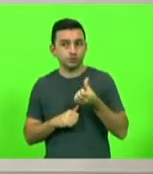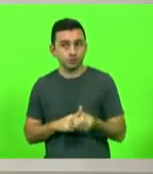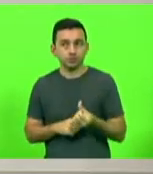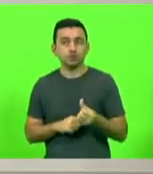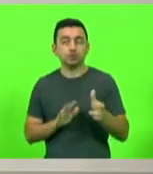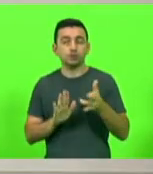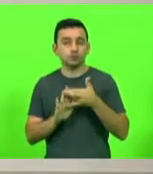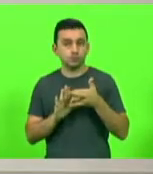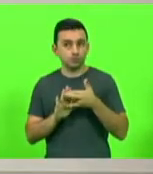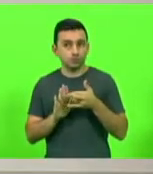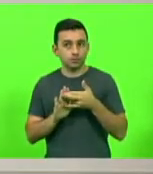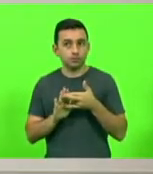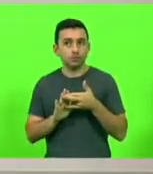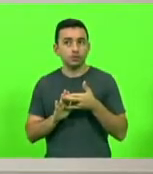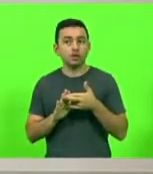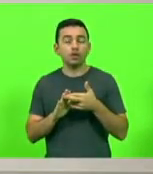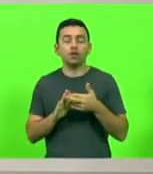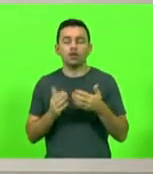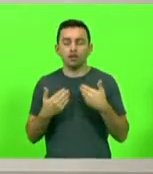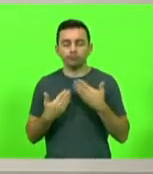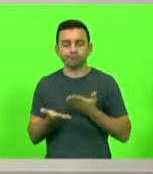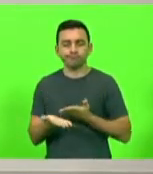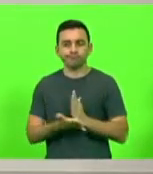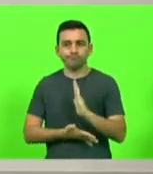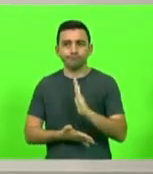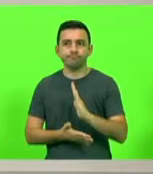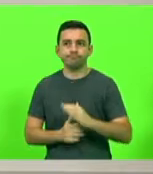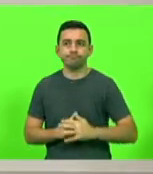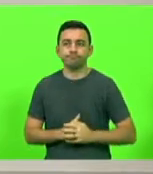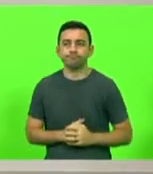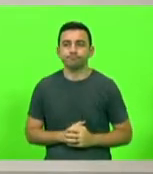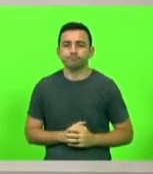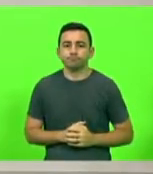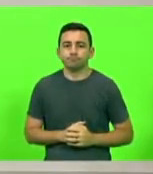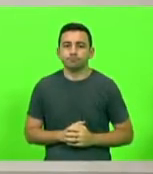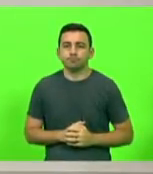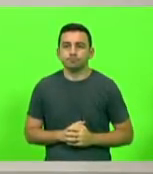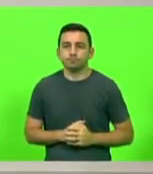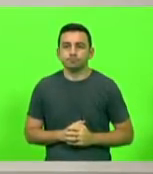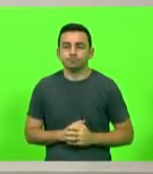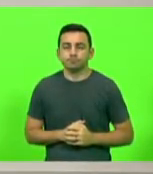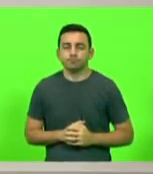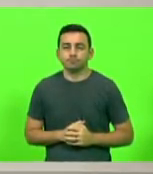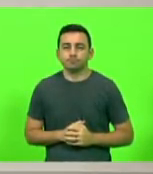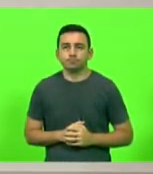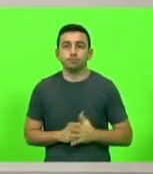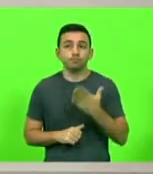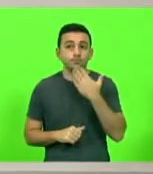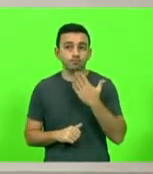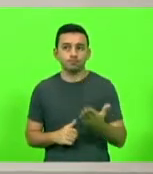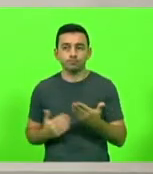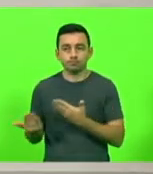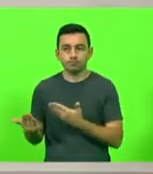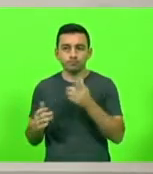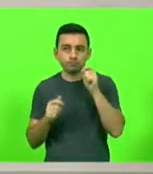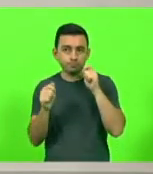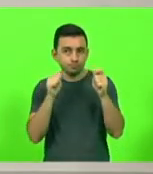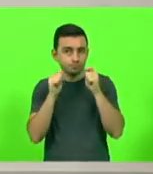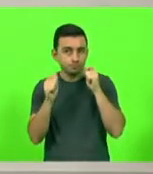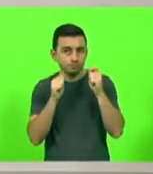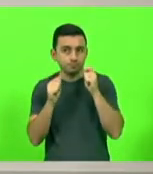Regimento Interno, do a ata por aprovado. Solicito a assessoria que